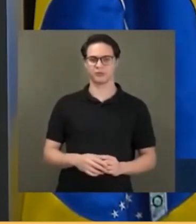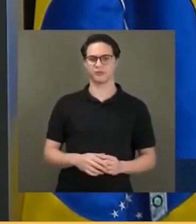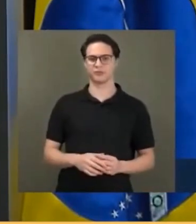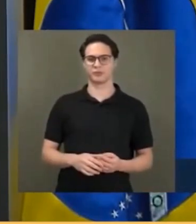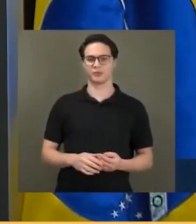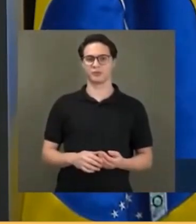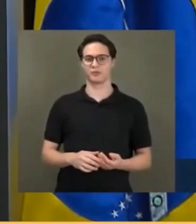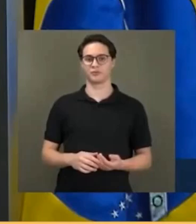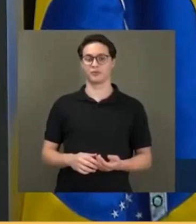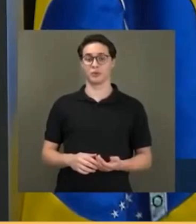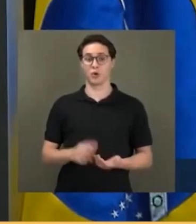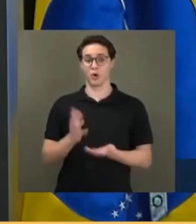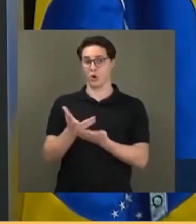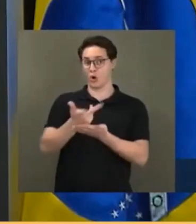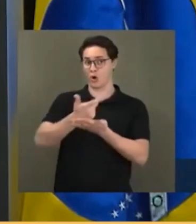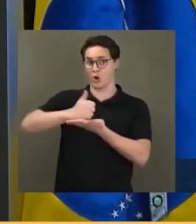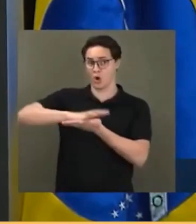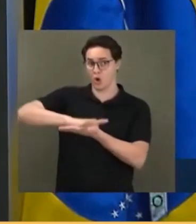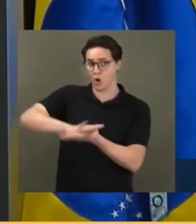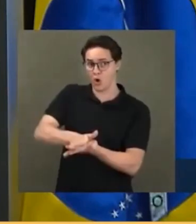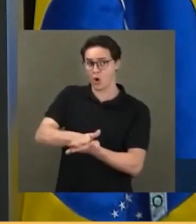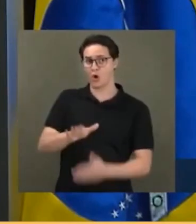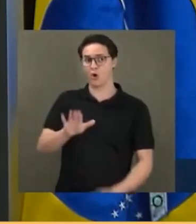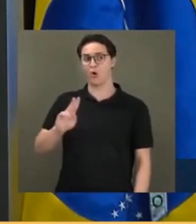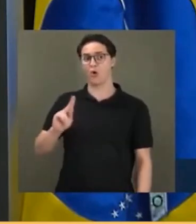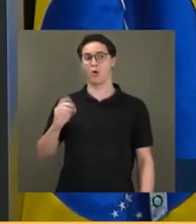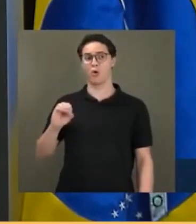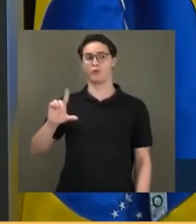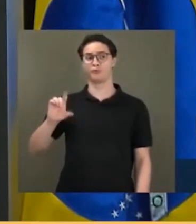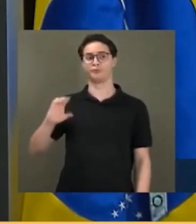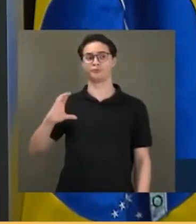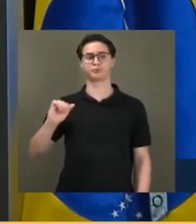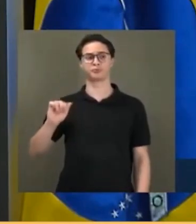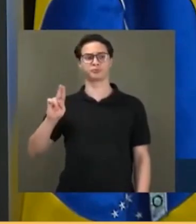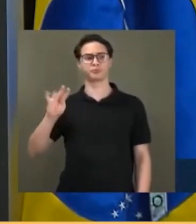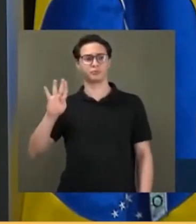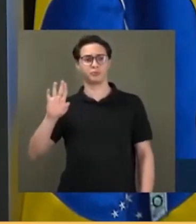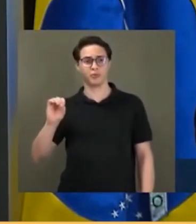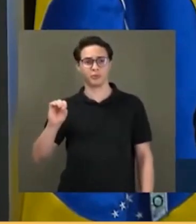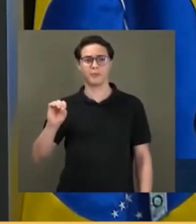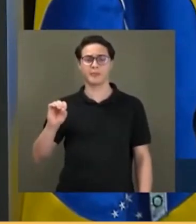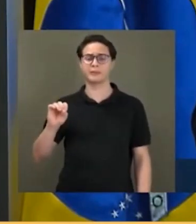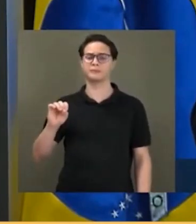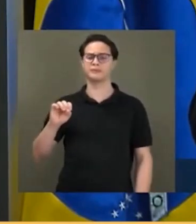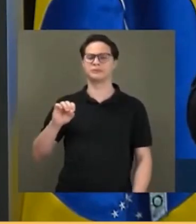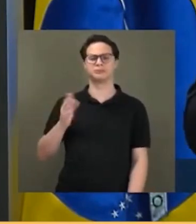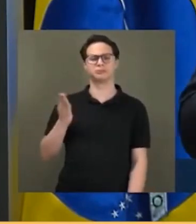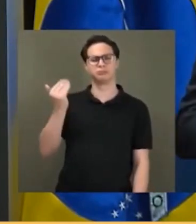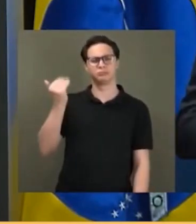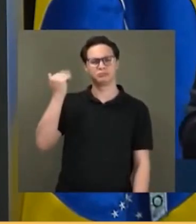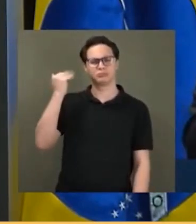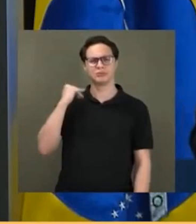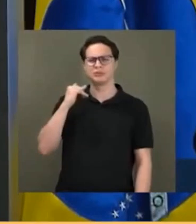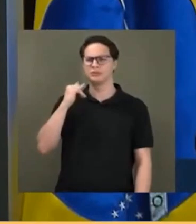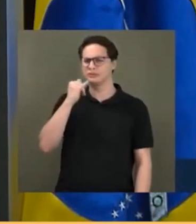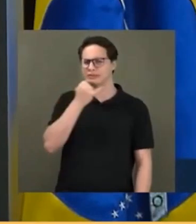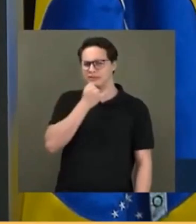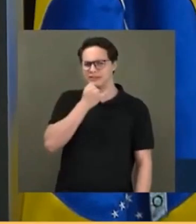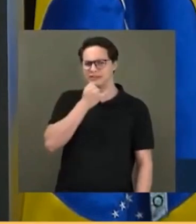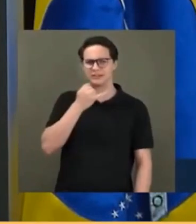piores Capítulos dos mais sombrios dos mais Dolorosos